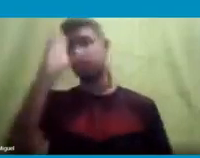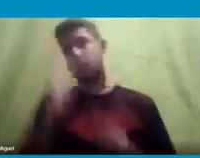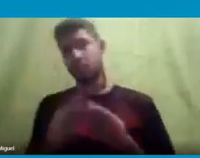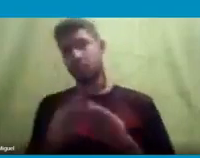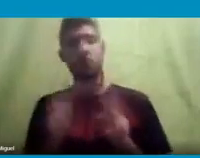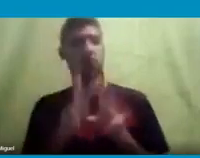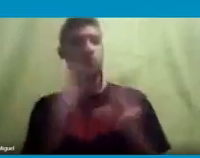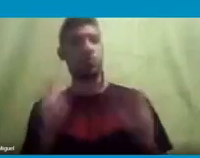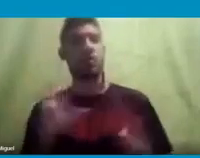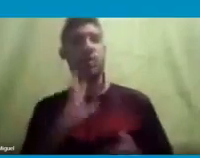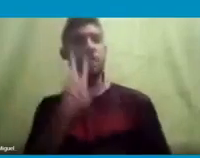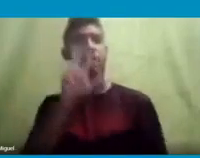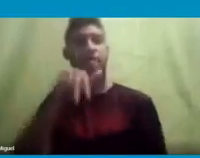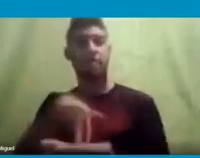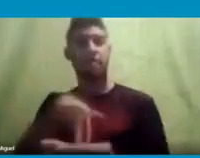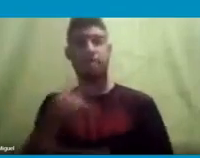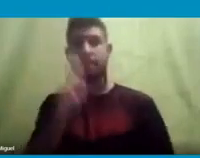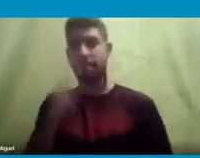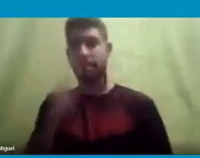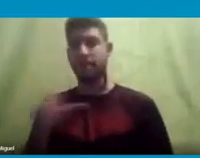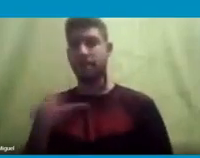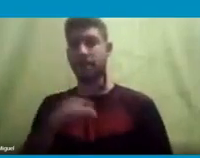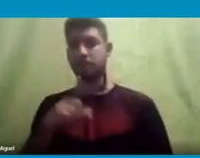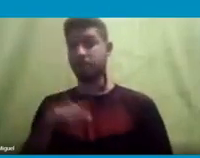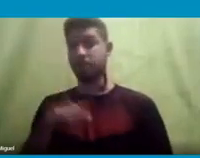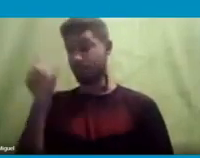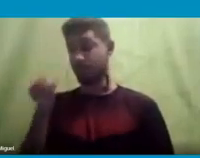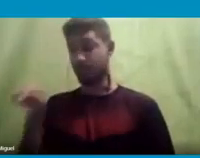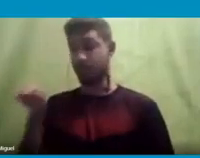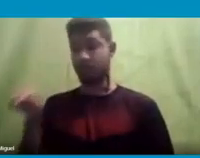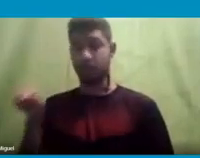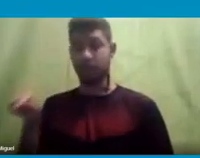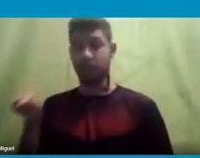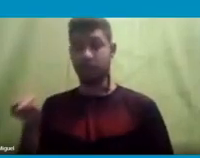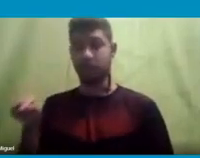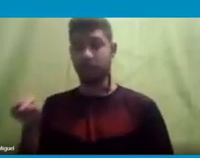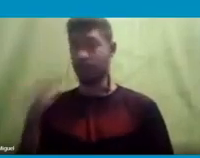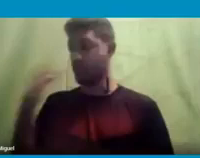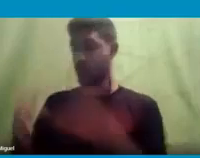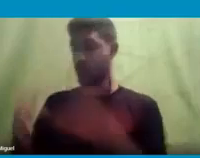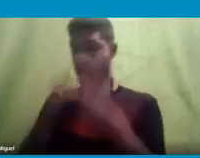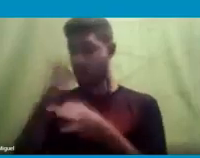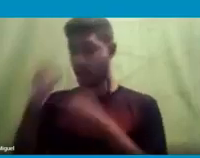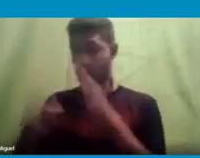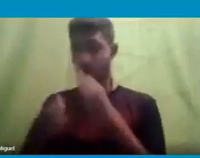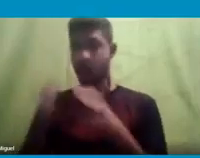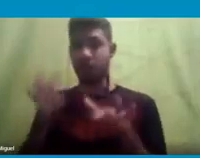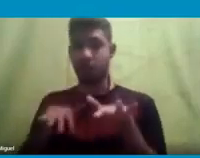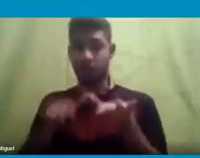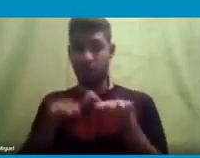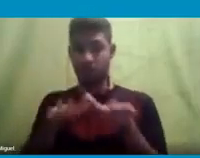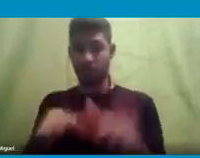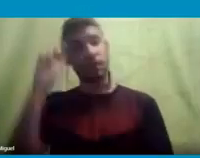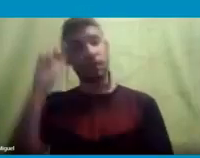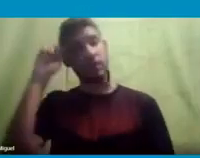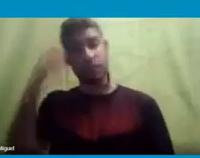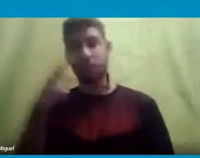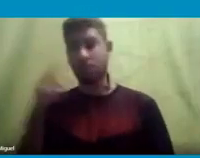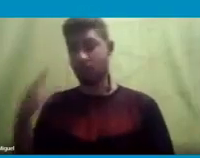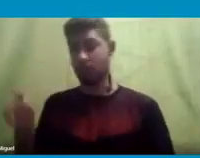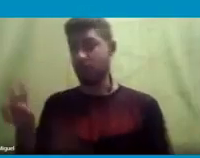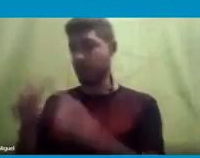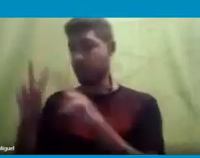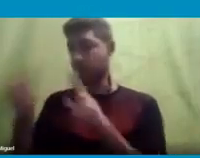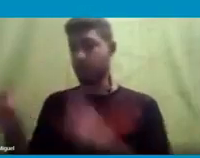A posição do professor Antônio Rizério, eu acho que a crítica do movimento negro que ele coloca. Claro